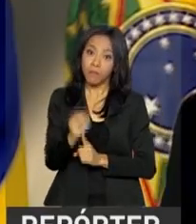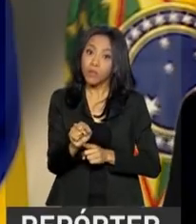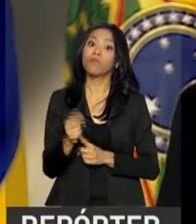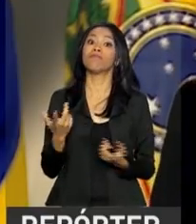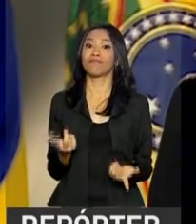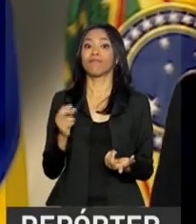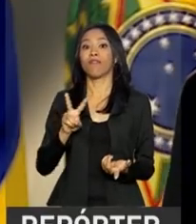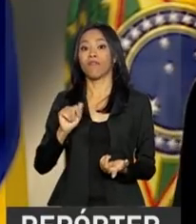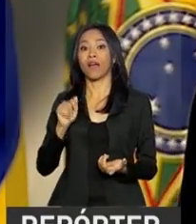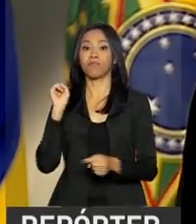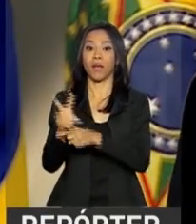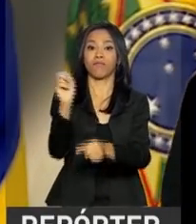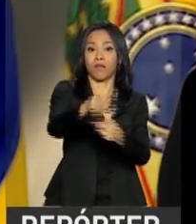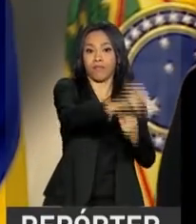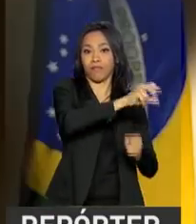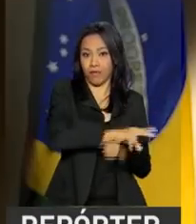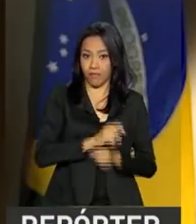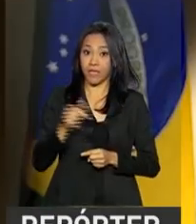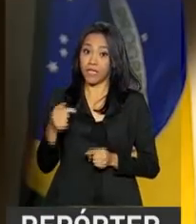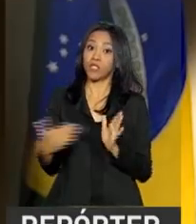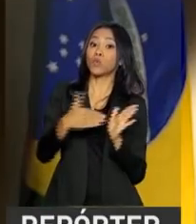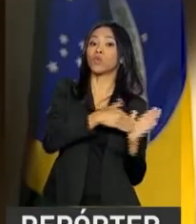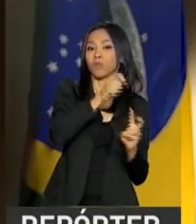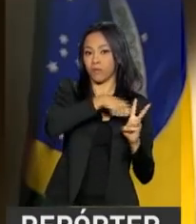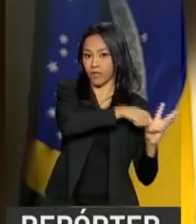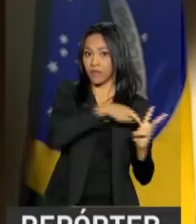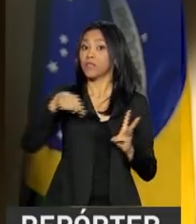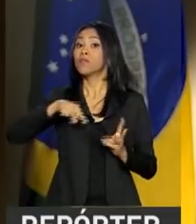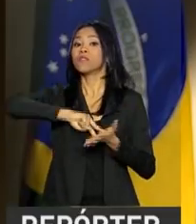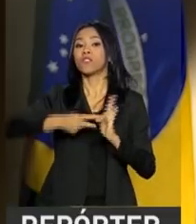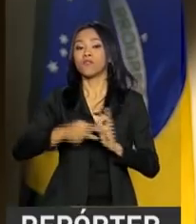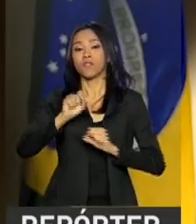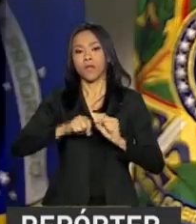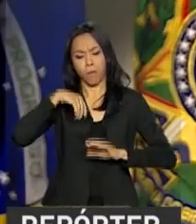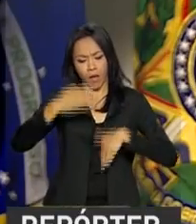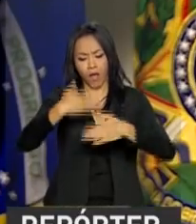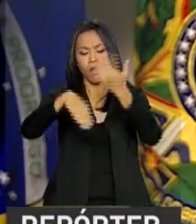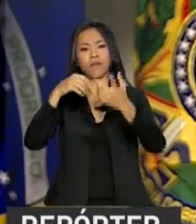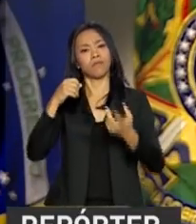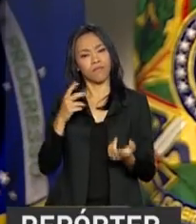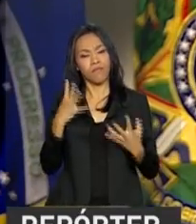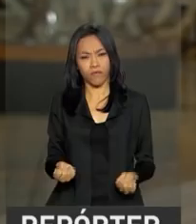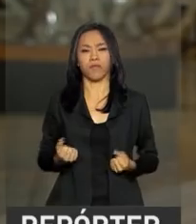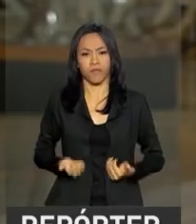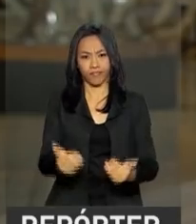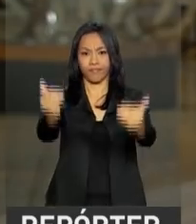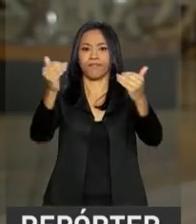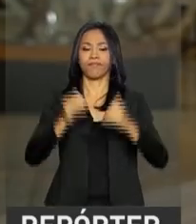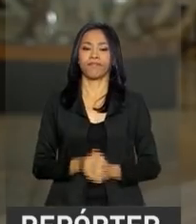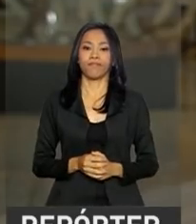que foram obtidos nestes últimos meses isso significa progresso significa desenvolvimento vamos em frente